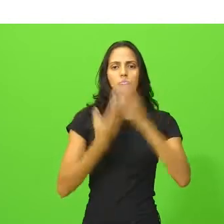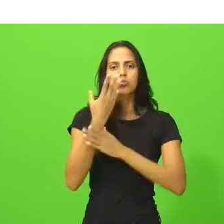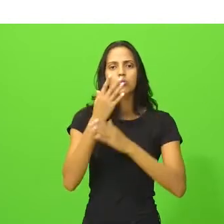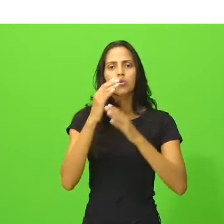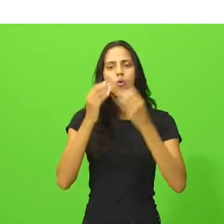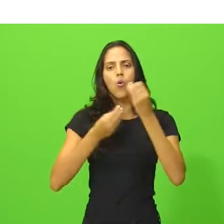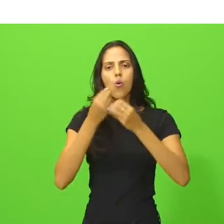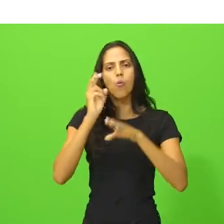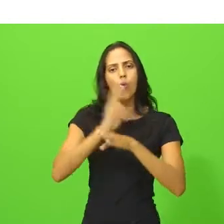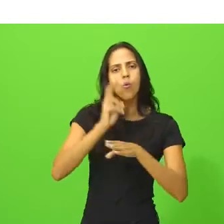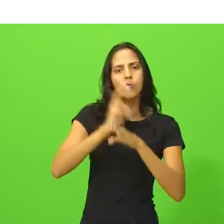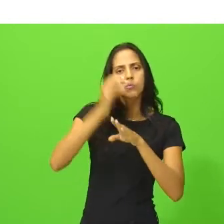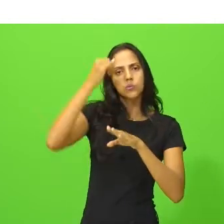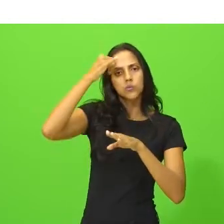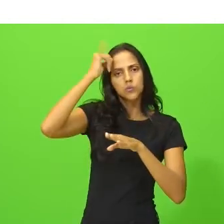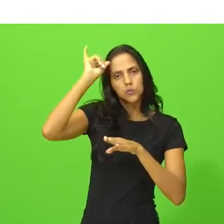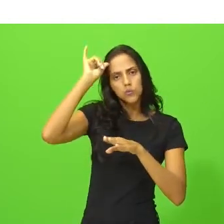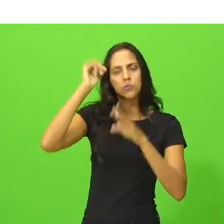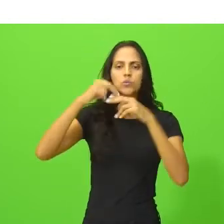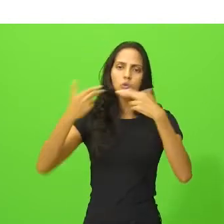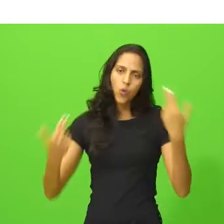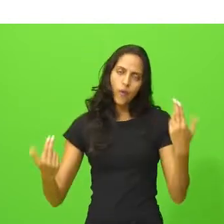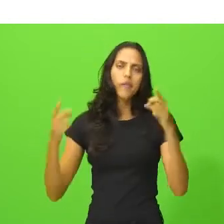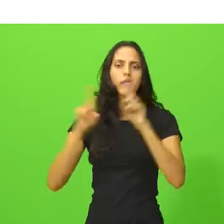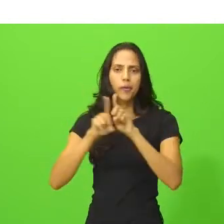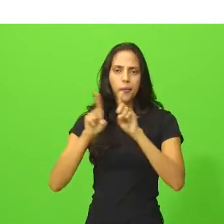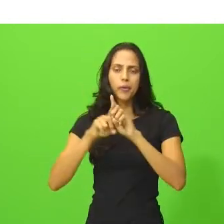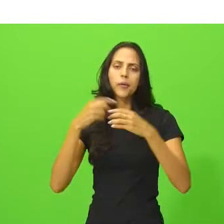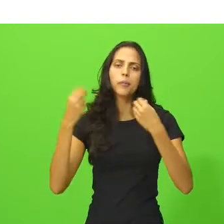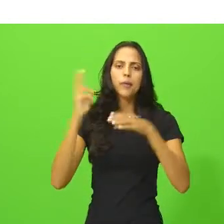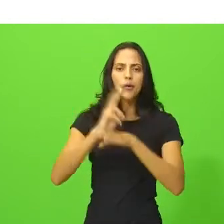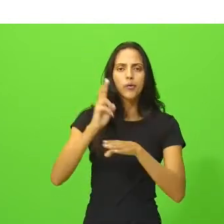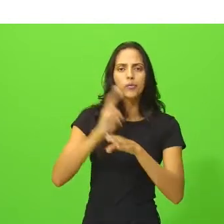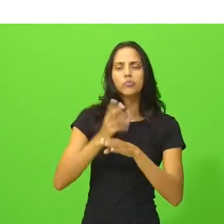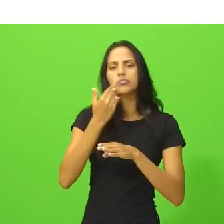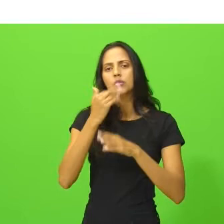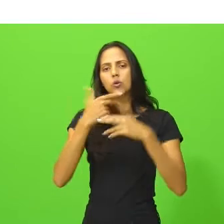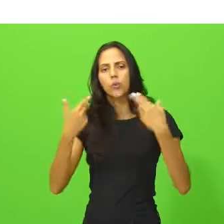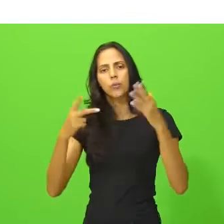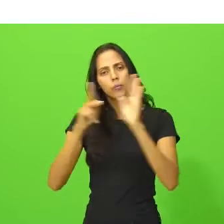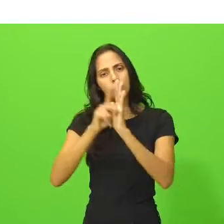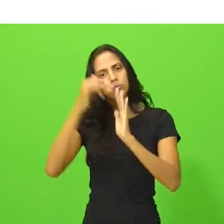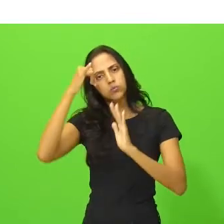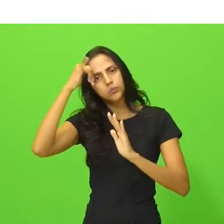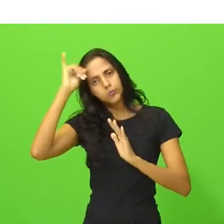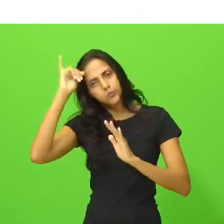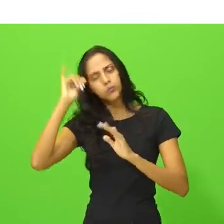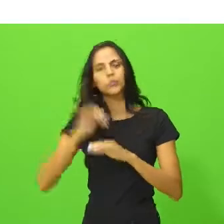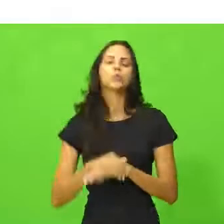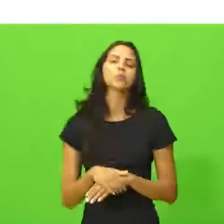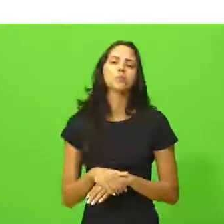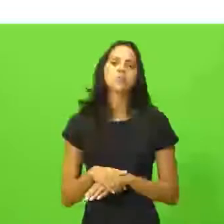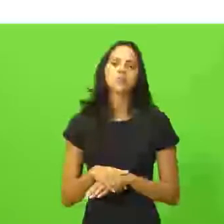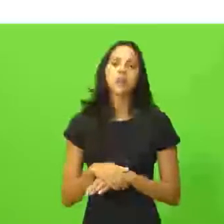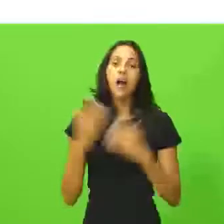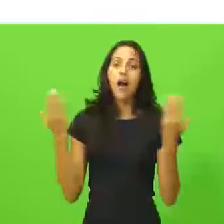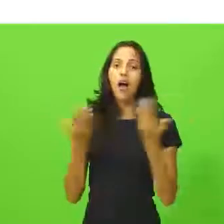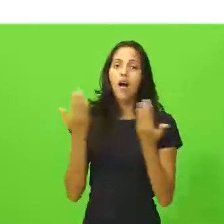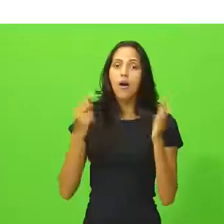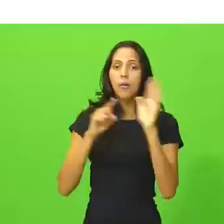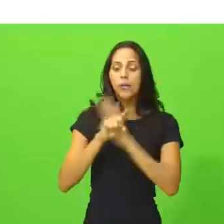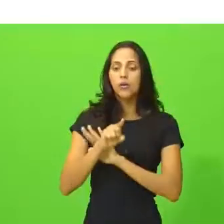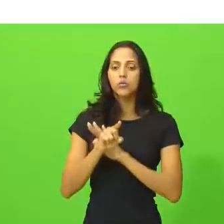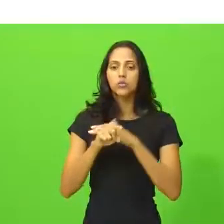gado, porque é preciso também derrubar para plantar pasto e para a alimentação do gado. Ok? Agora vem a